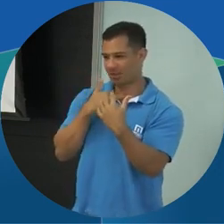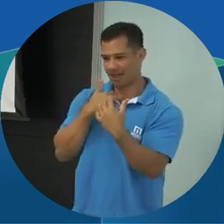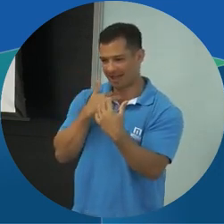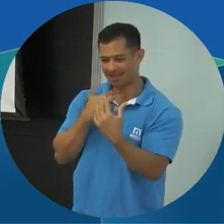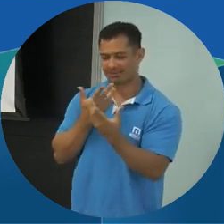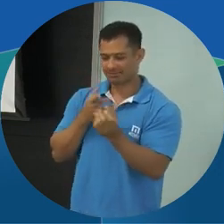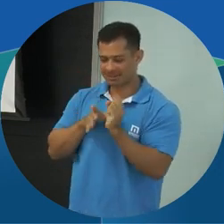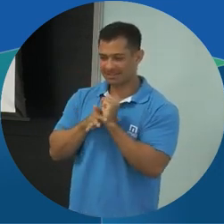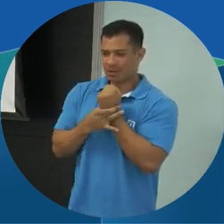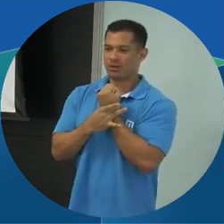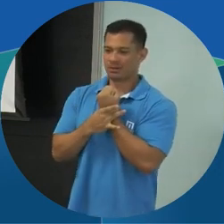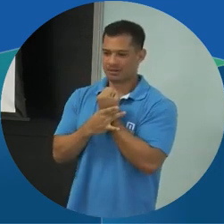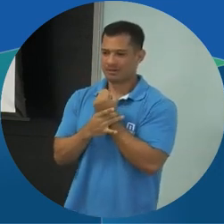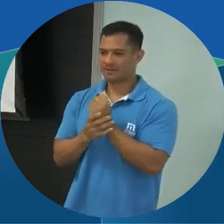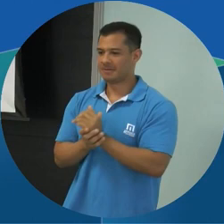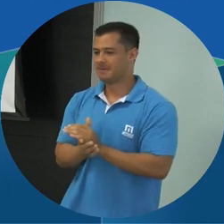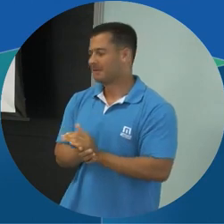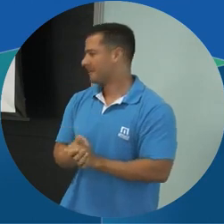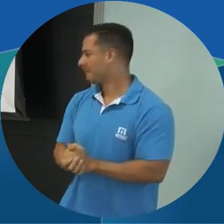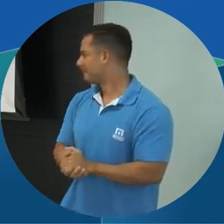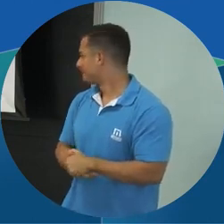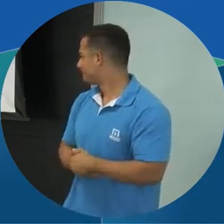totalmente segura.